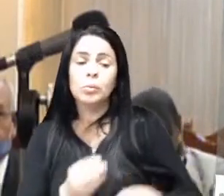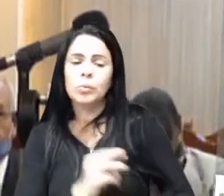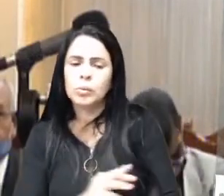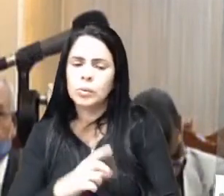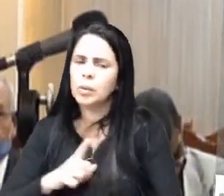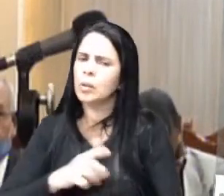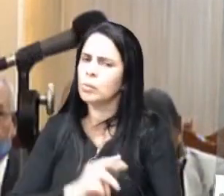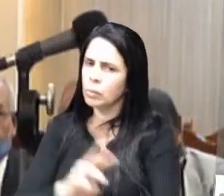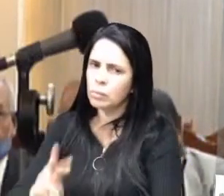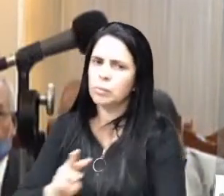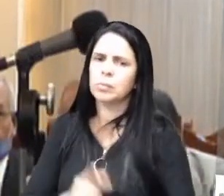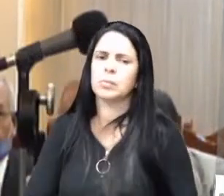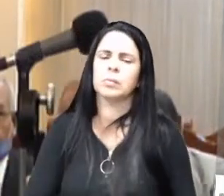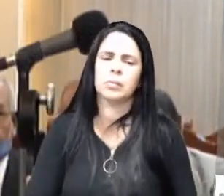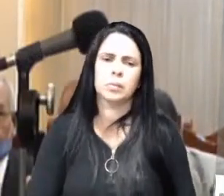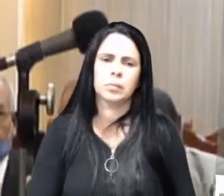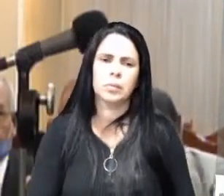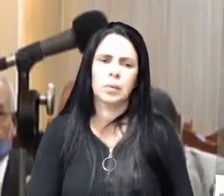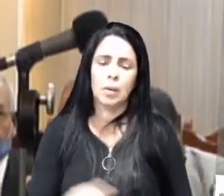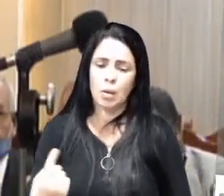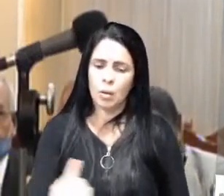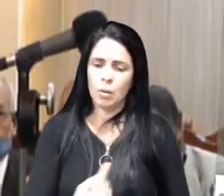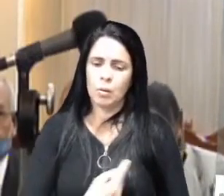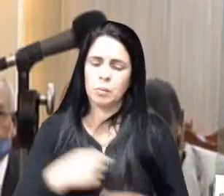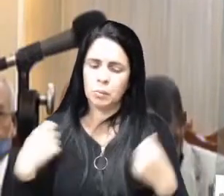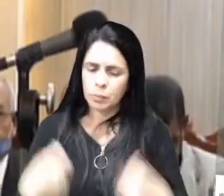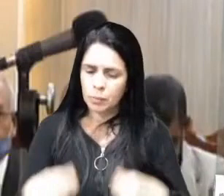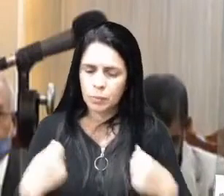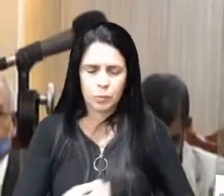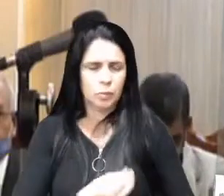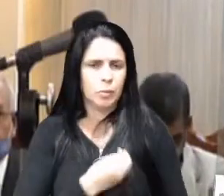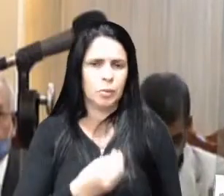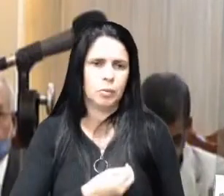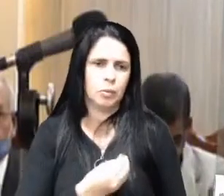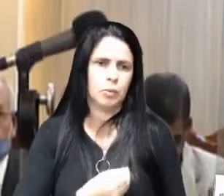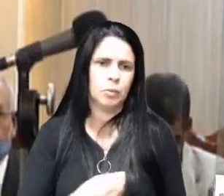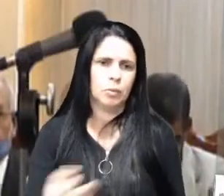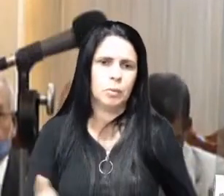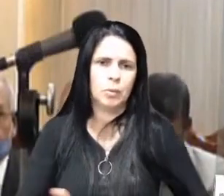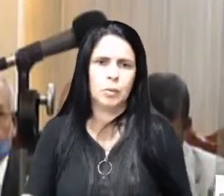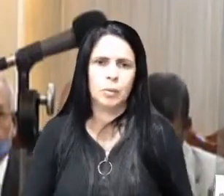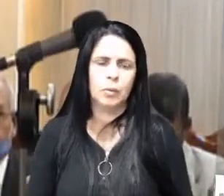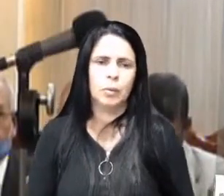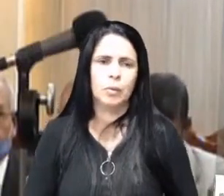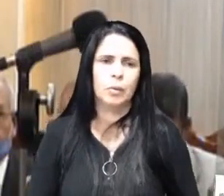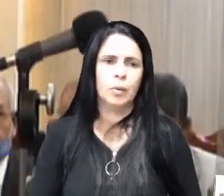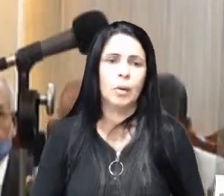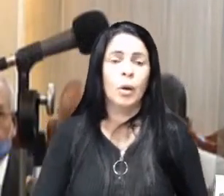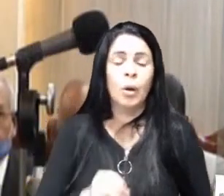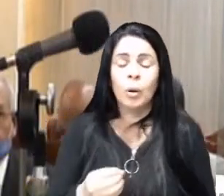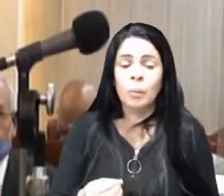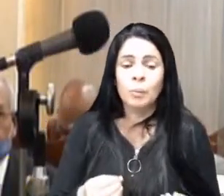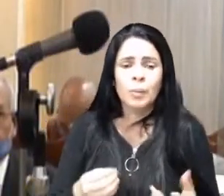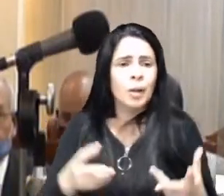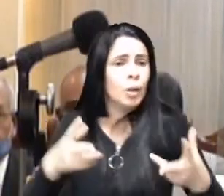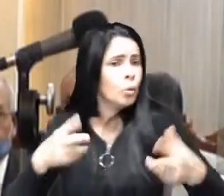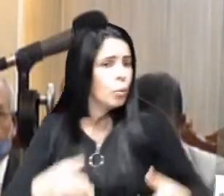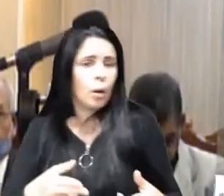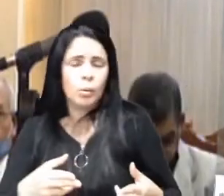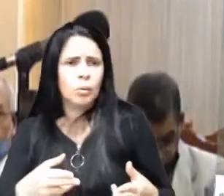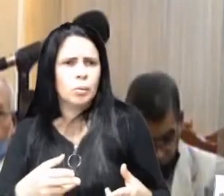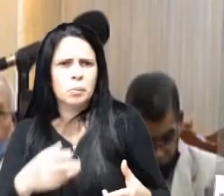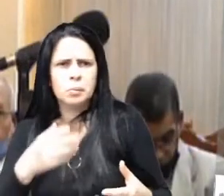criteriosos. Devemos viver hoje, preste atenção a isso, devemos viver hoje como se Cristo voltasse amanhã,